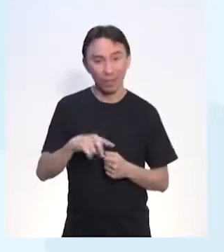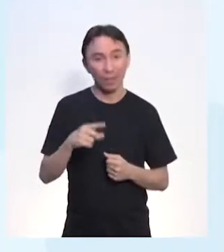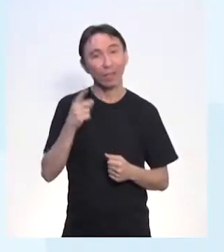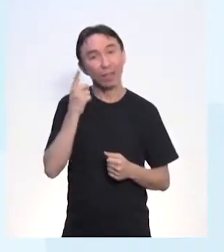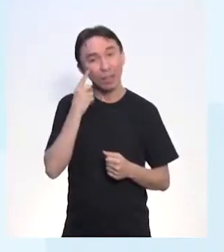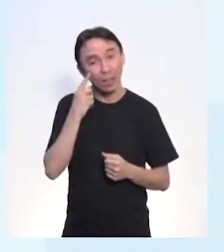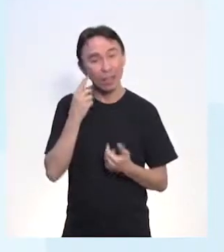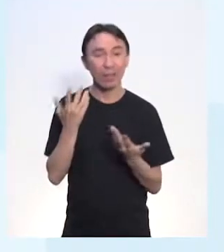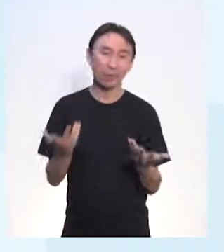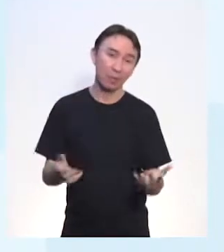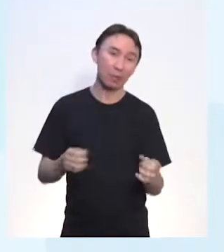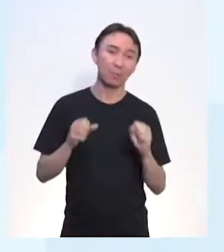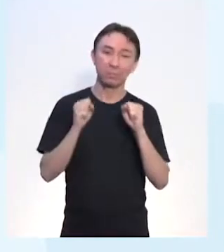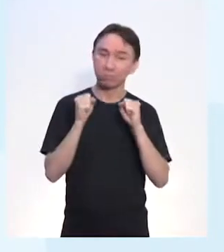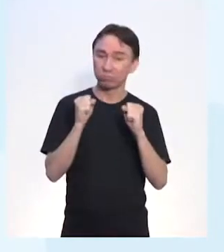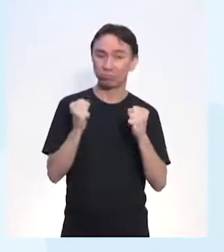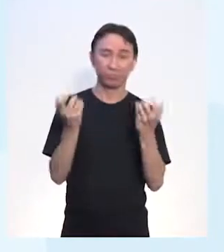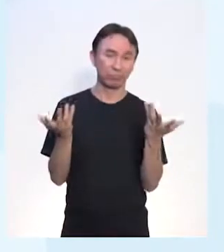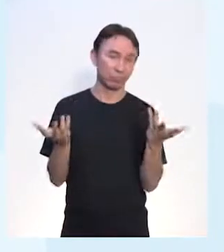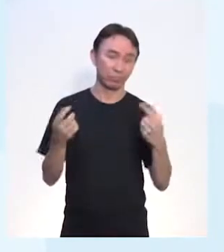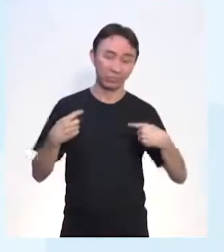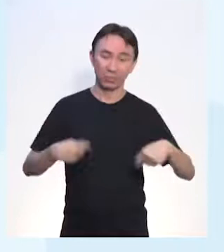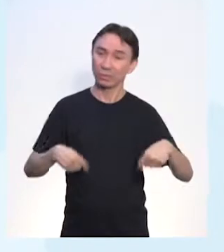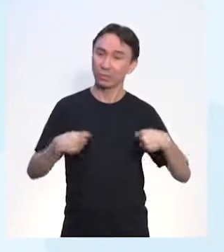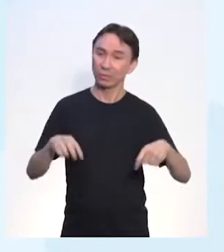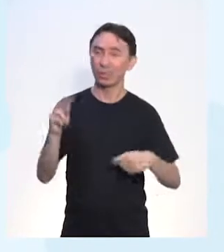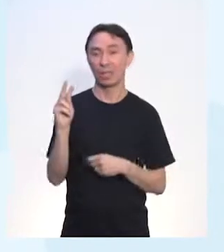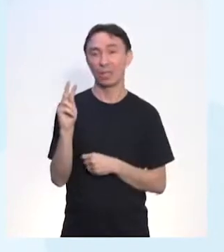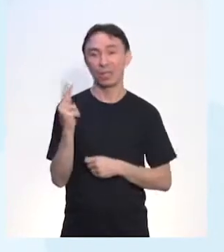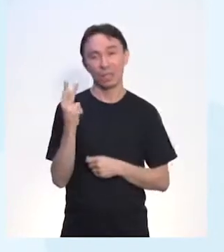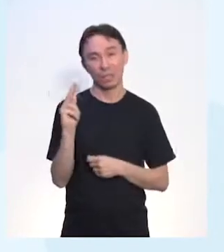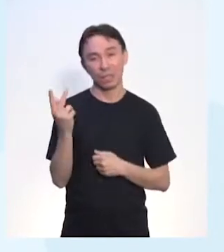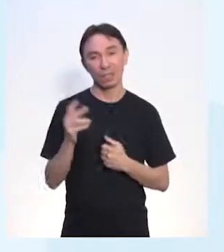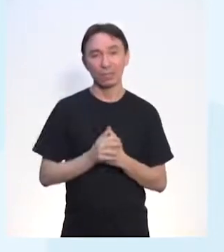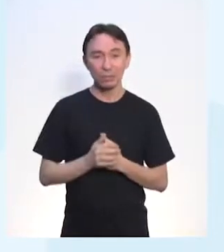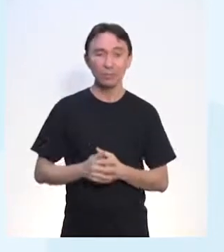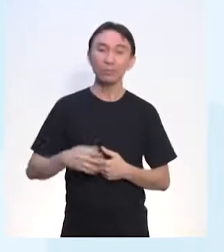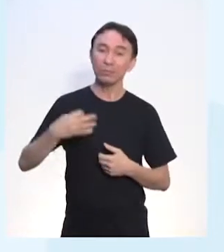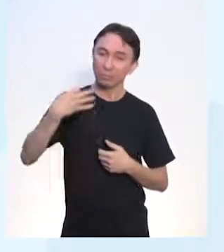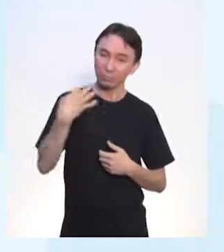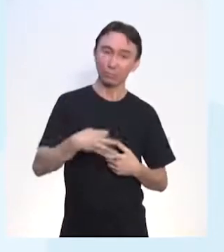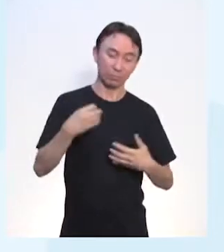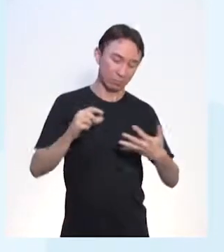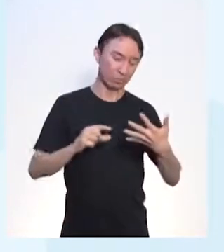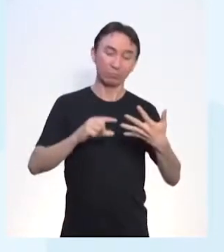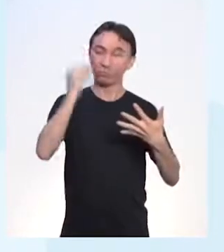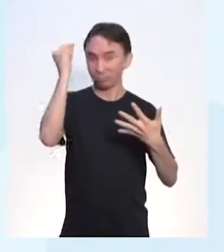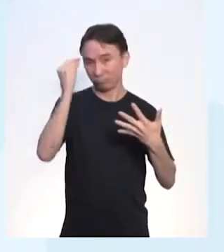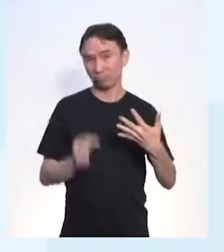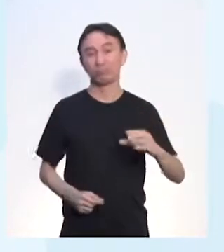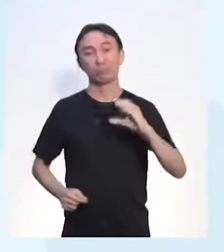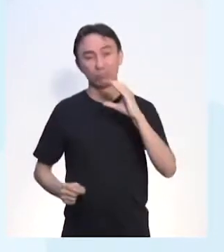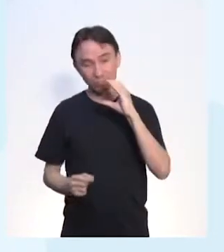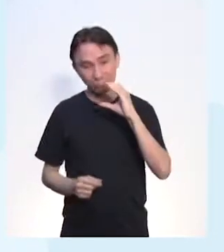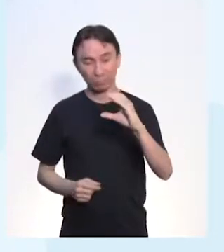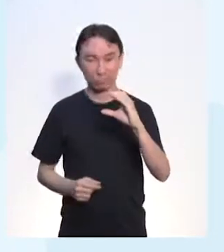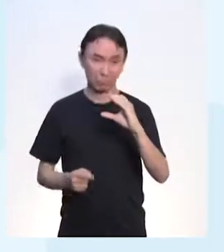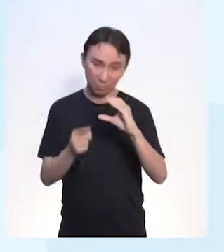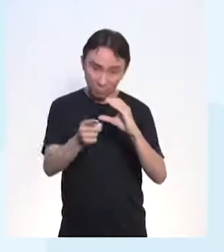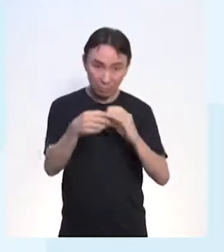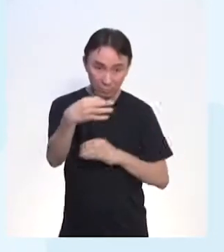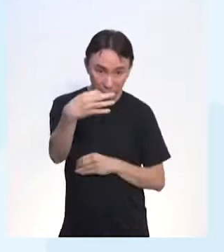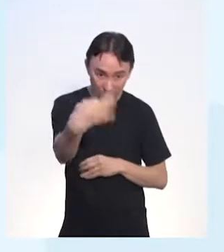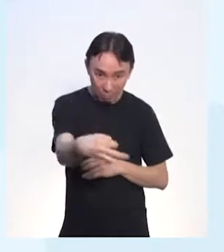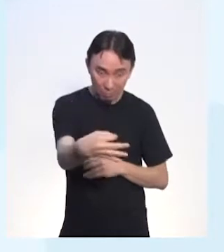só pode ser a letra H. Portanto, alternativa C. Parabéns para você que